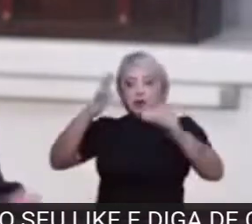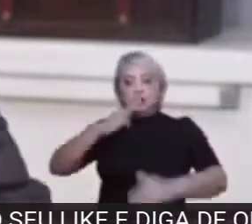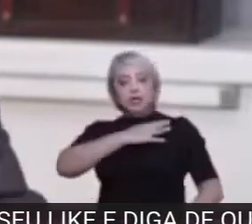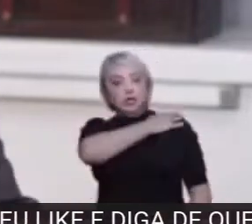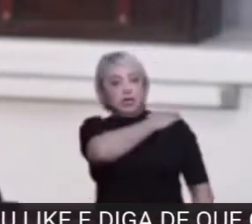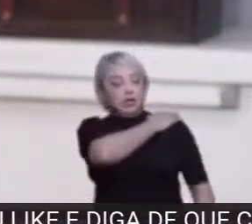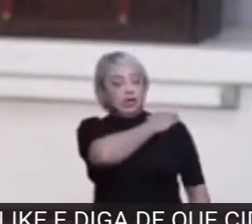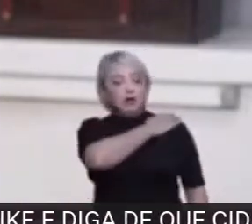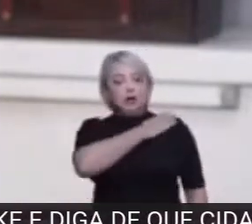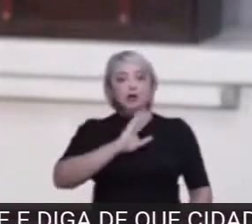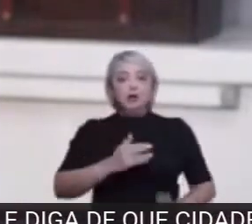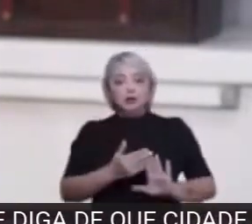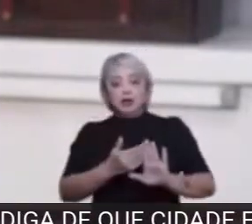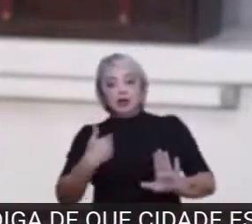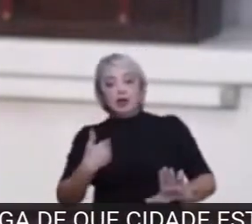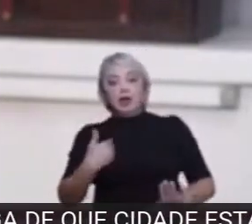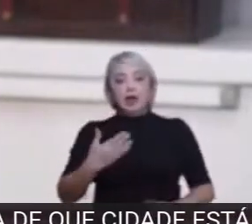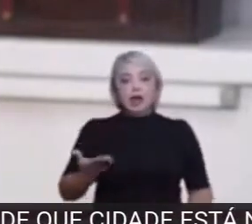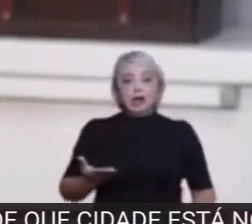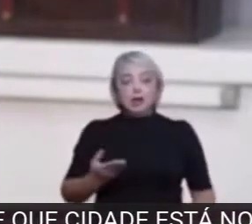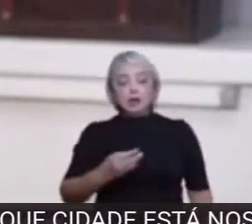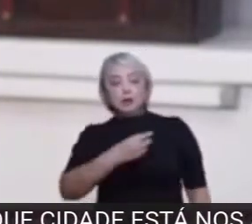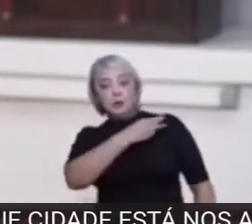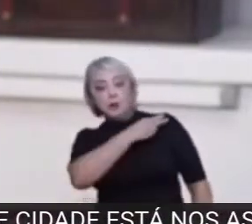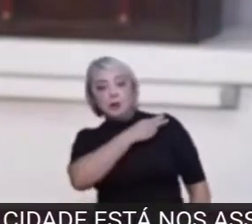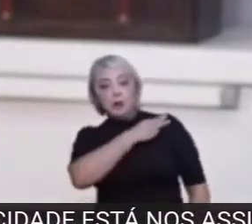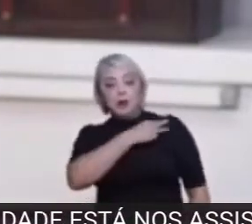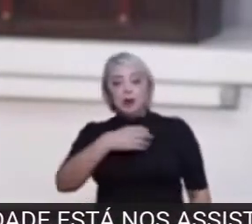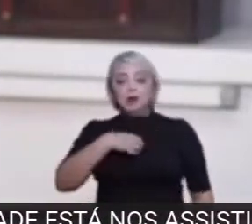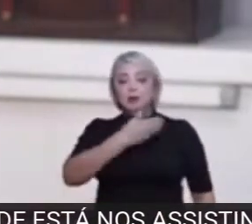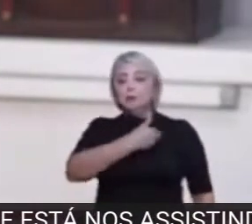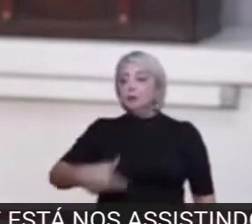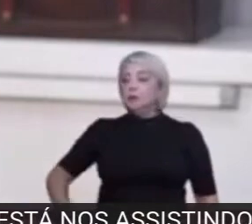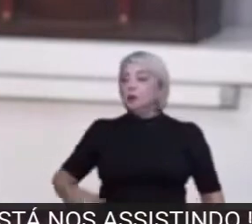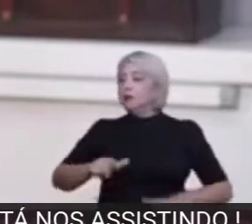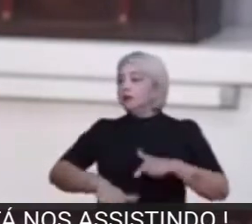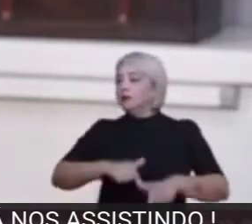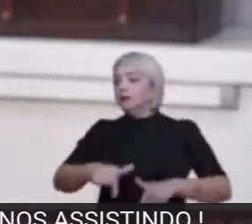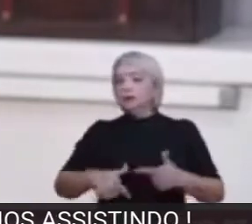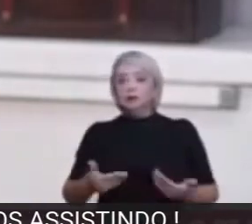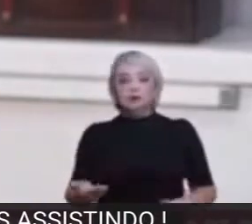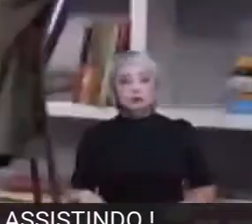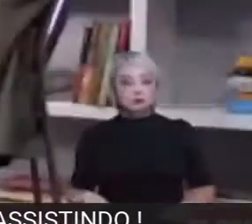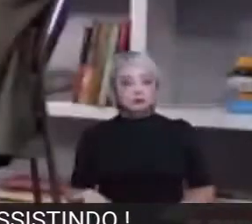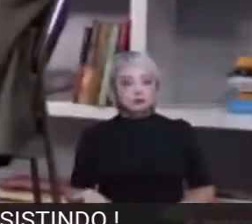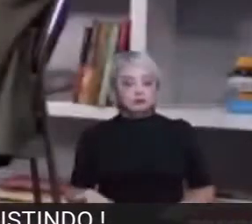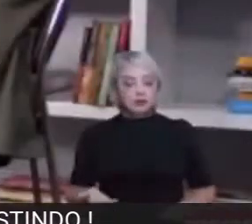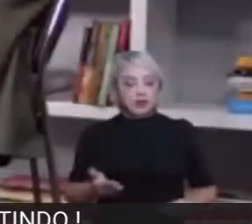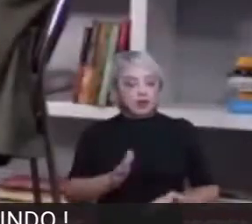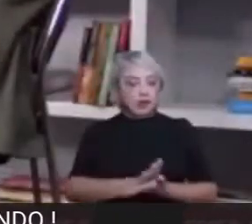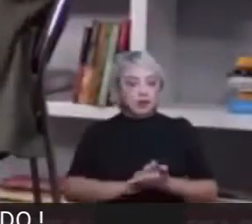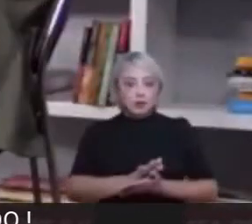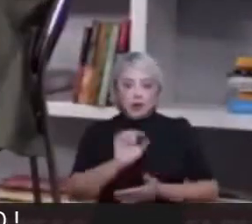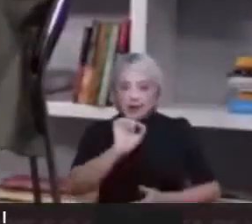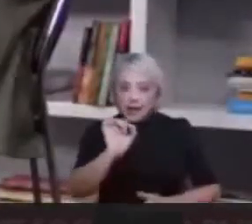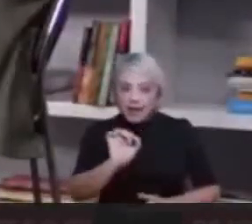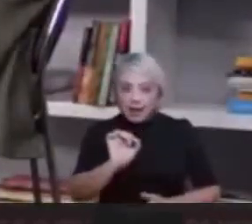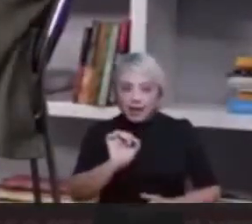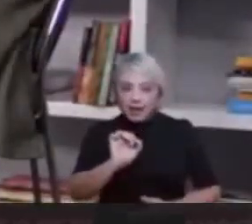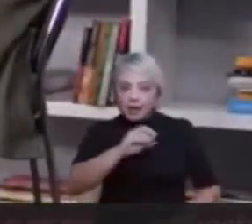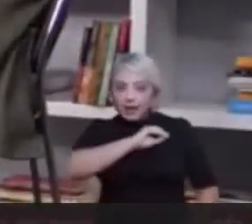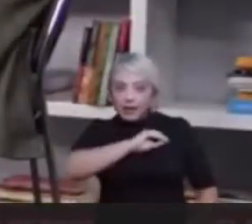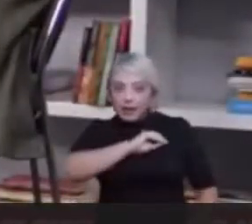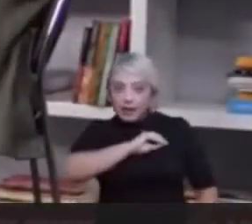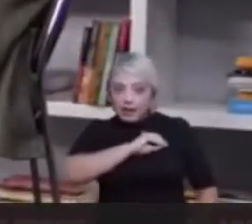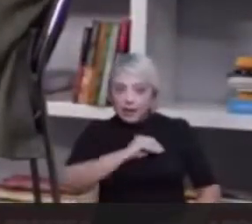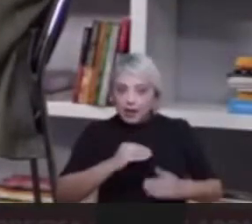afasta com o coronel e tem um empreguinho público, sabe? E não é nada de empreguinho barato, de cargo baixo, não.